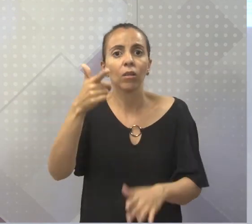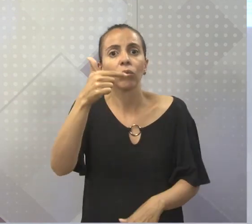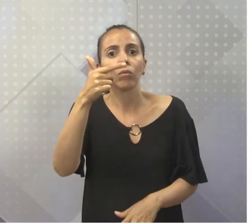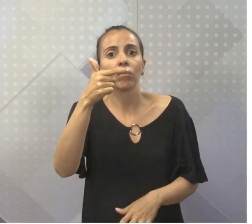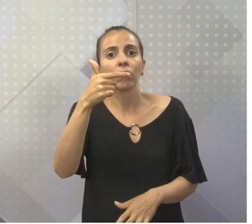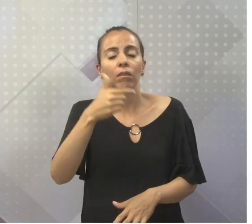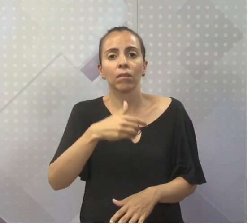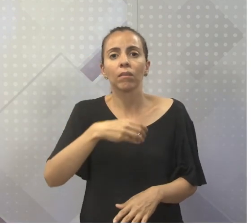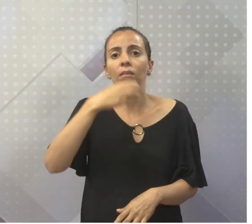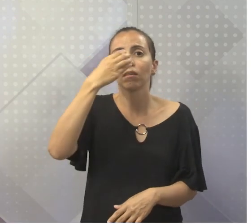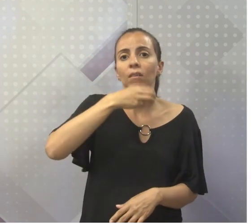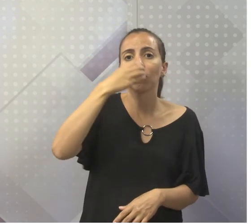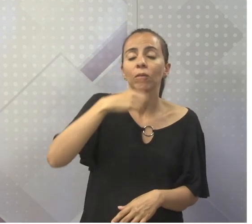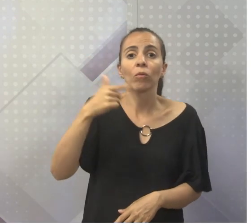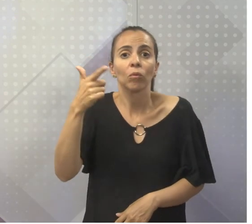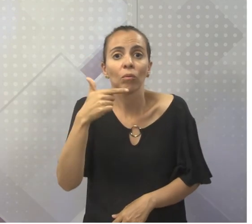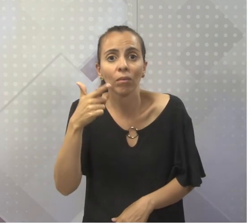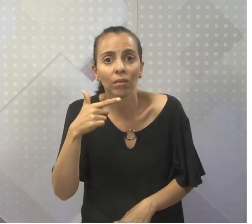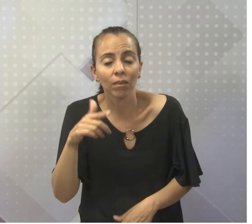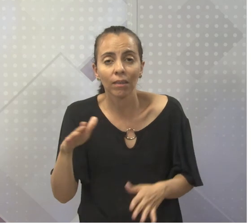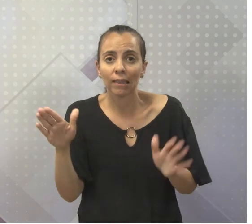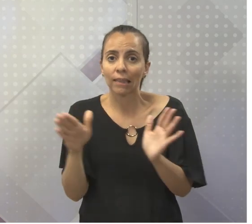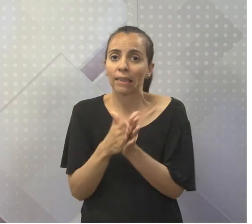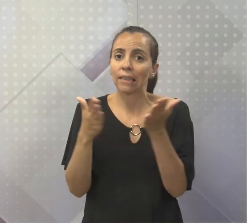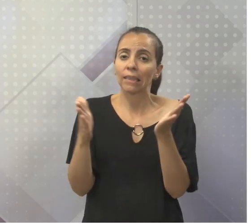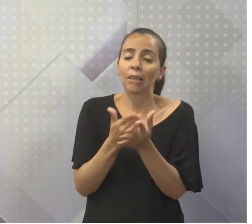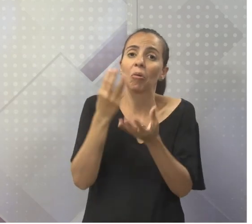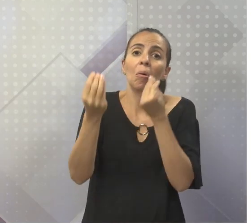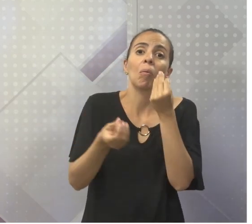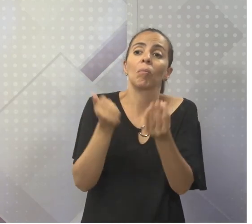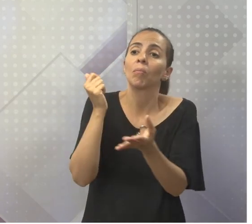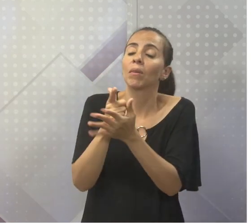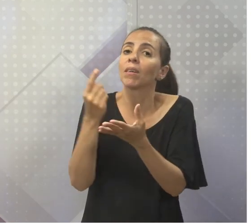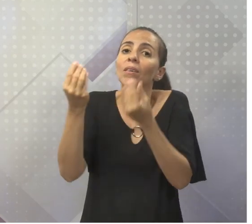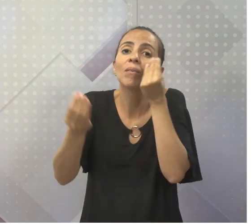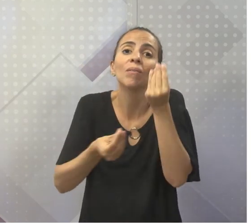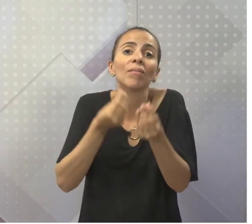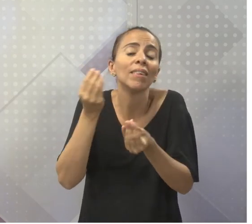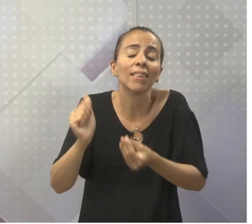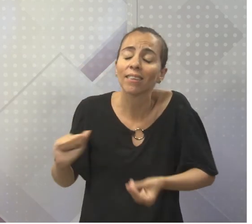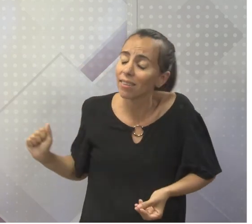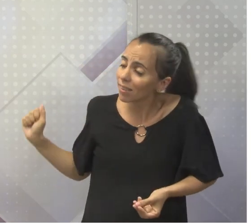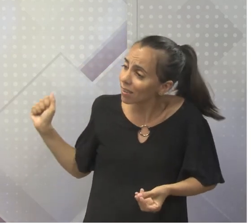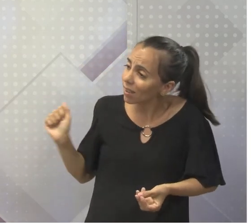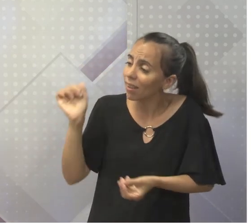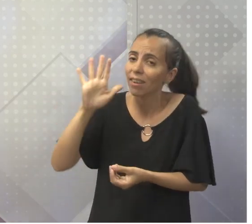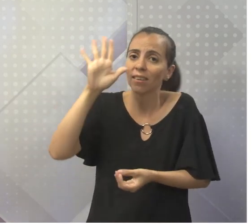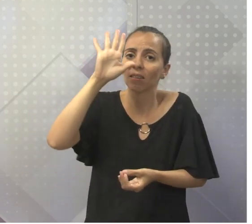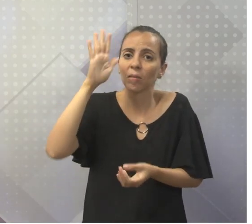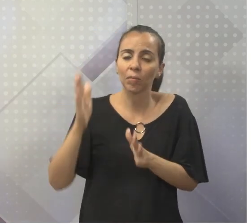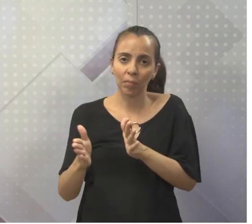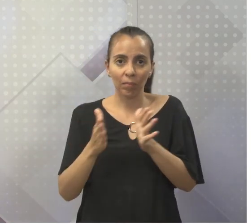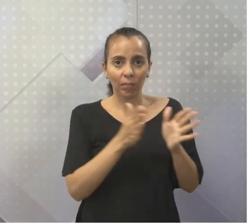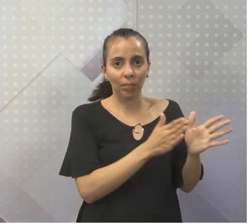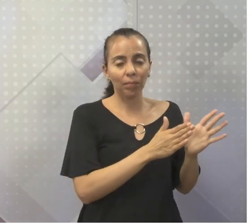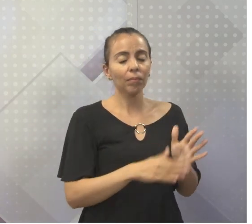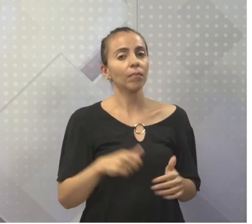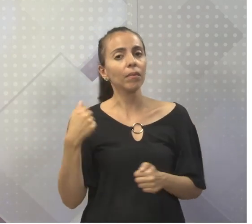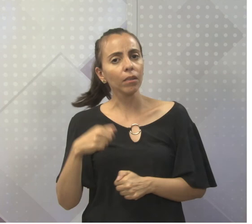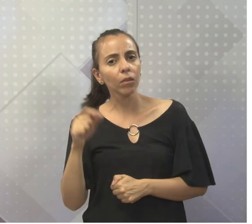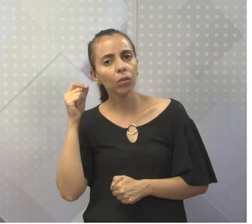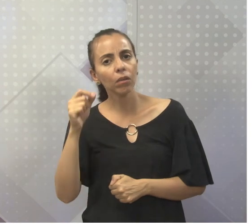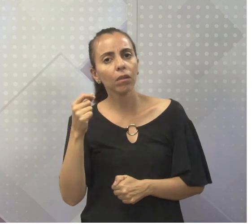lascado um e apesar de tudo existe solução e a solução está em nós né reciclagem tá na hora da